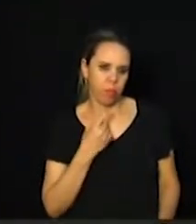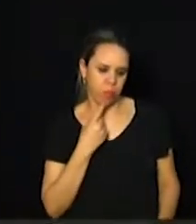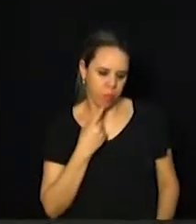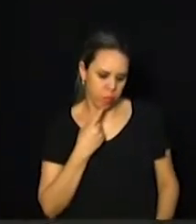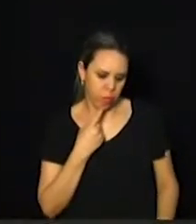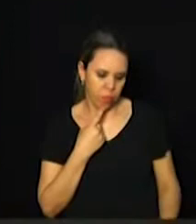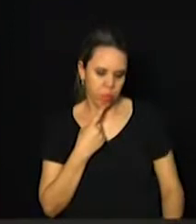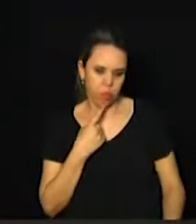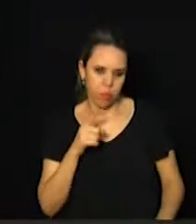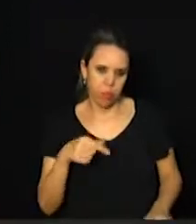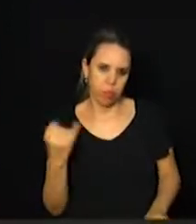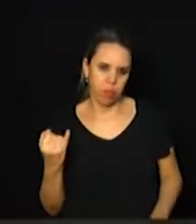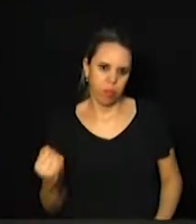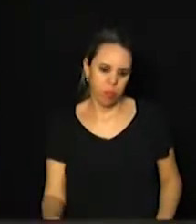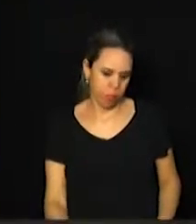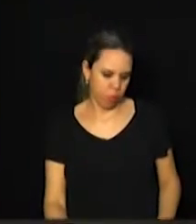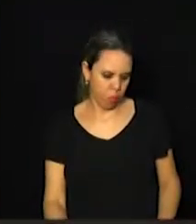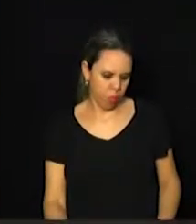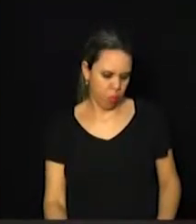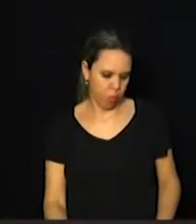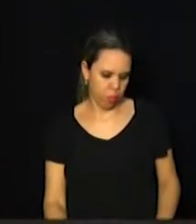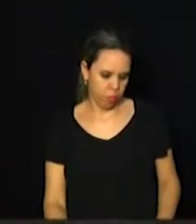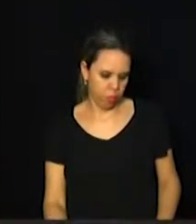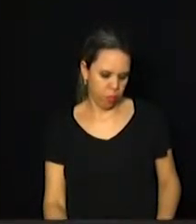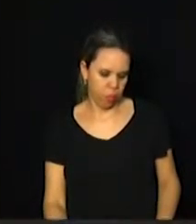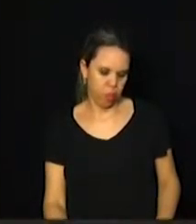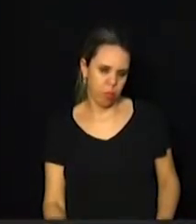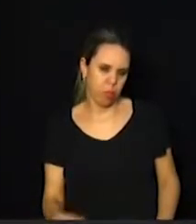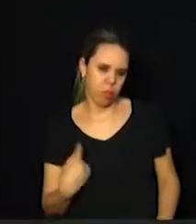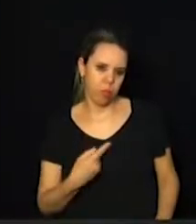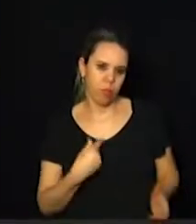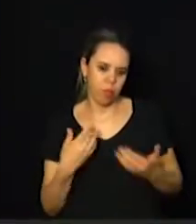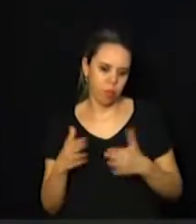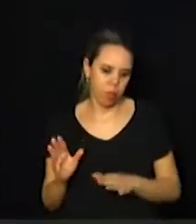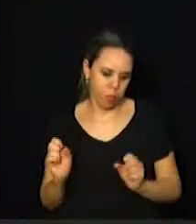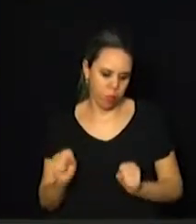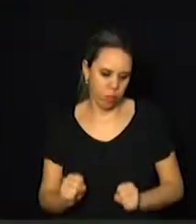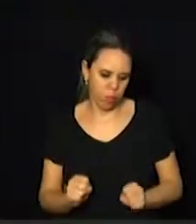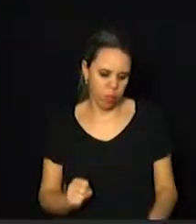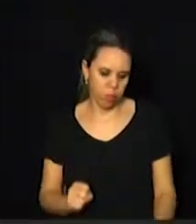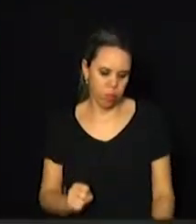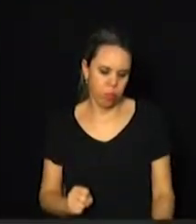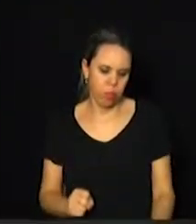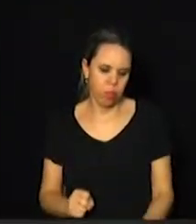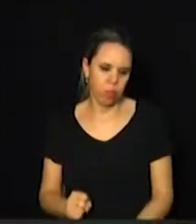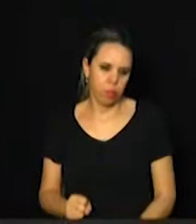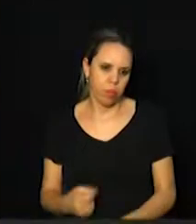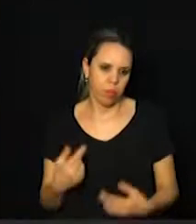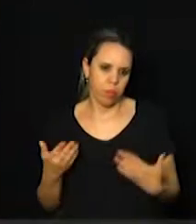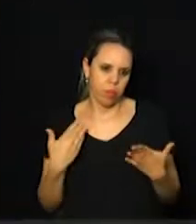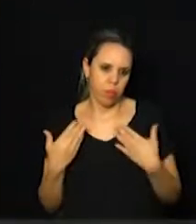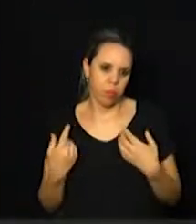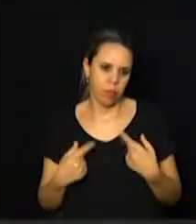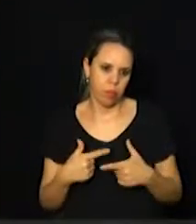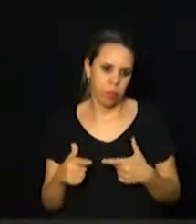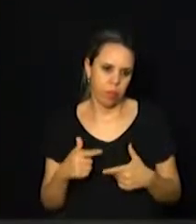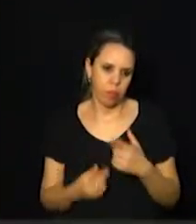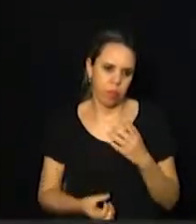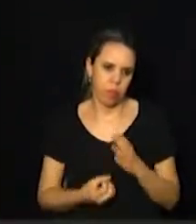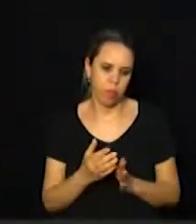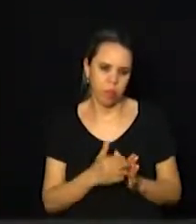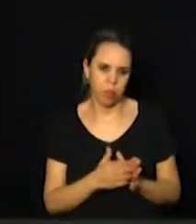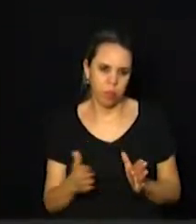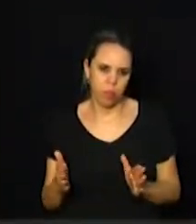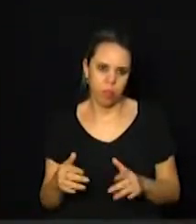Campinas Então isso é muito importante e as abertura para que a gente possa realmente está discutindo todos esses problemas que